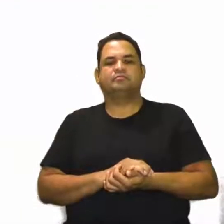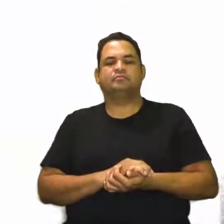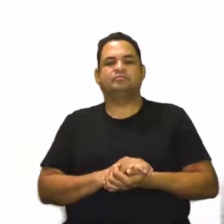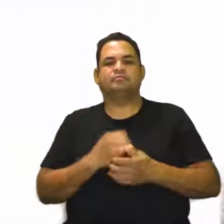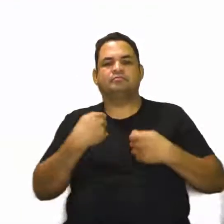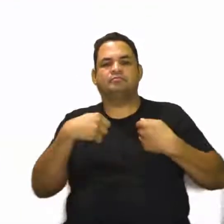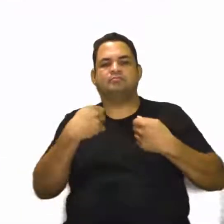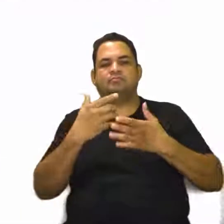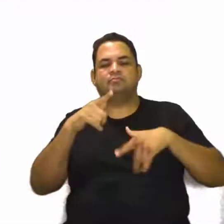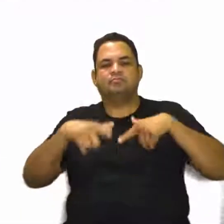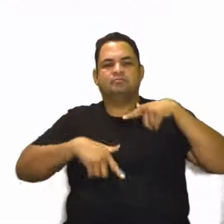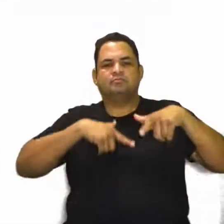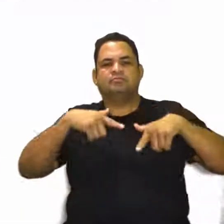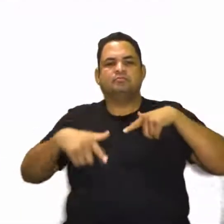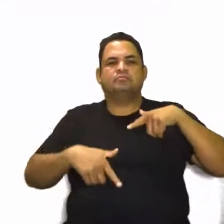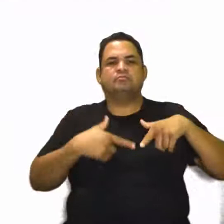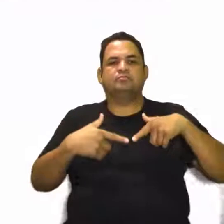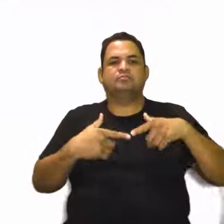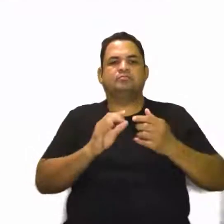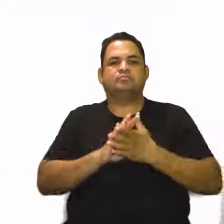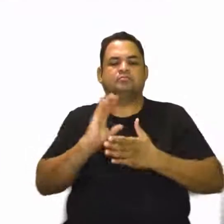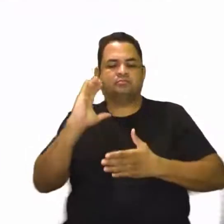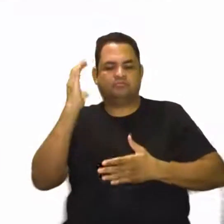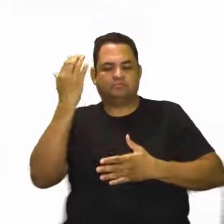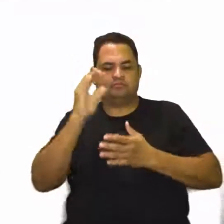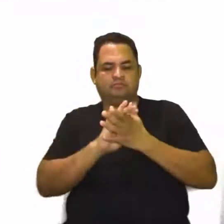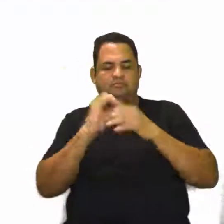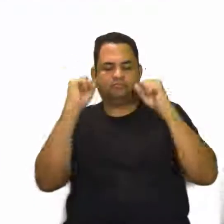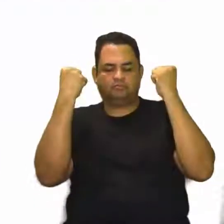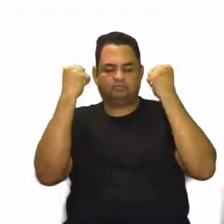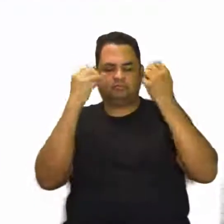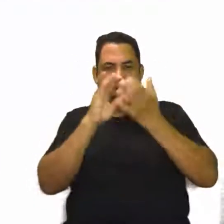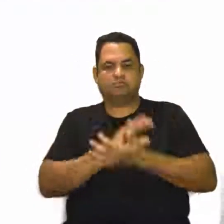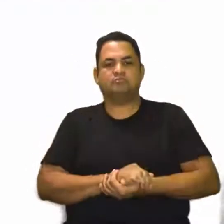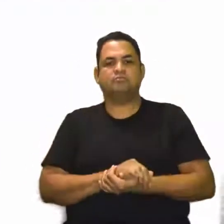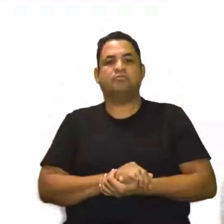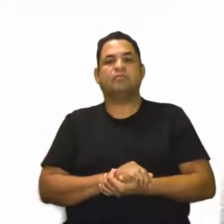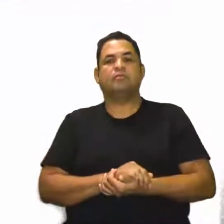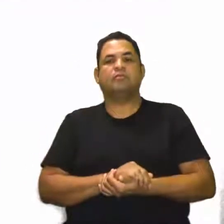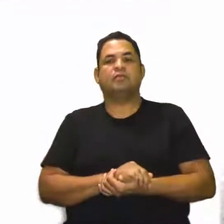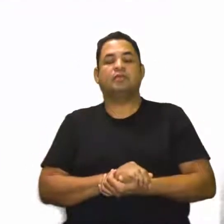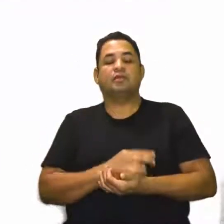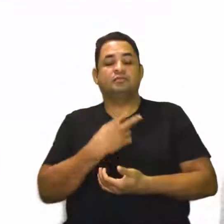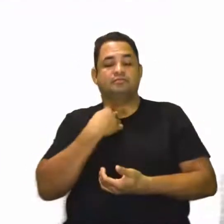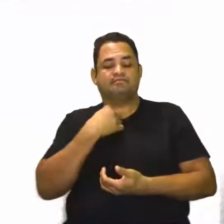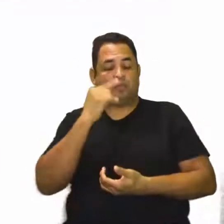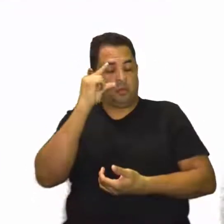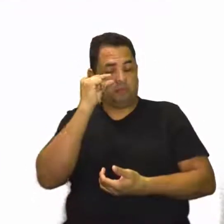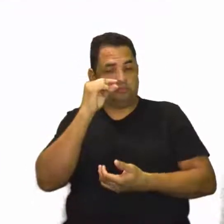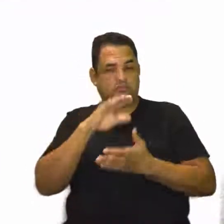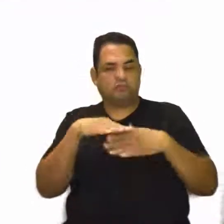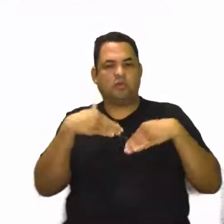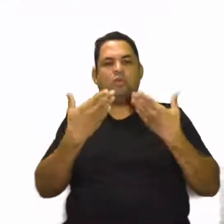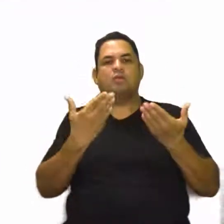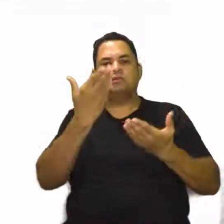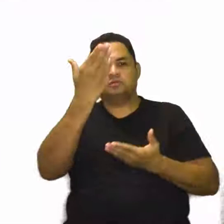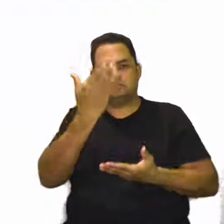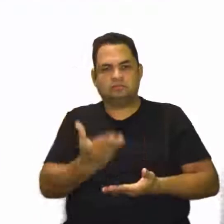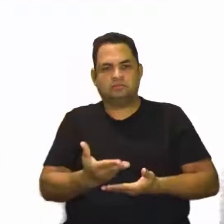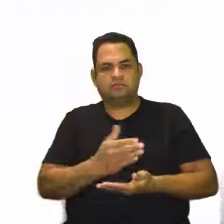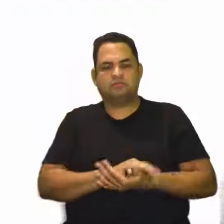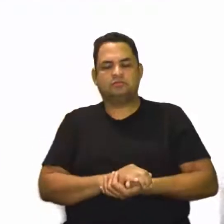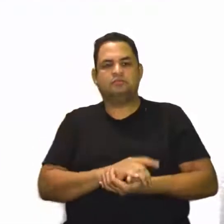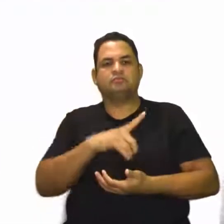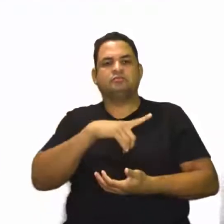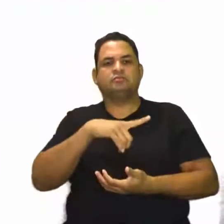gente precisa trabalhar as capacidades físicas. Opa, sem piscar aí comigo. Quais são elas, professora